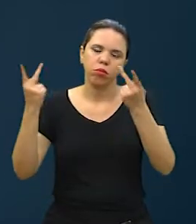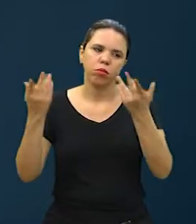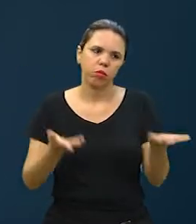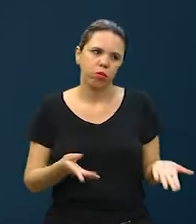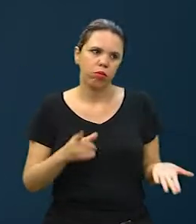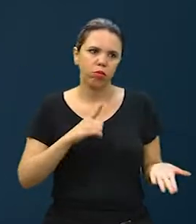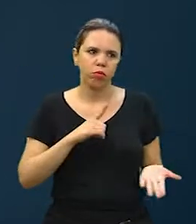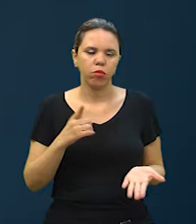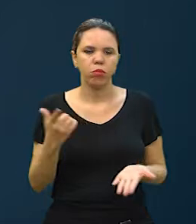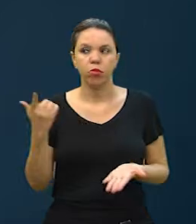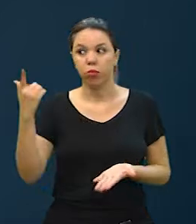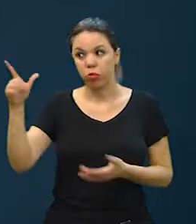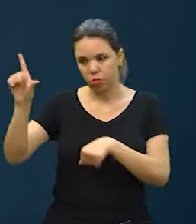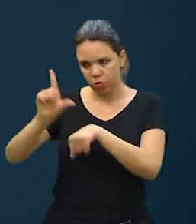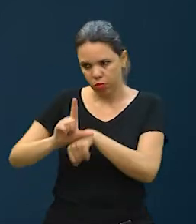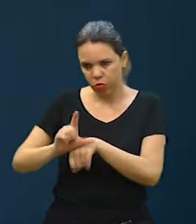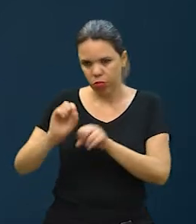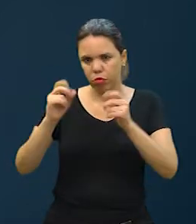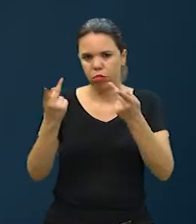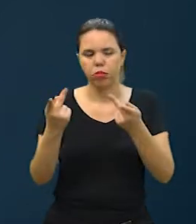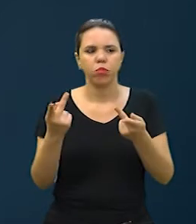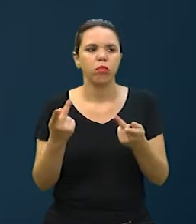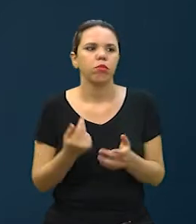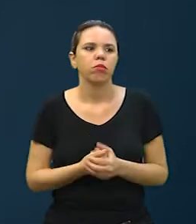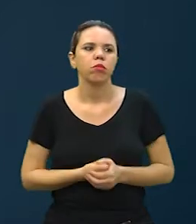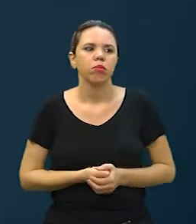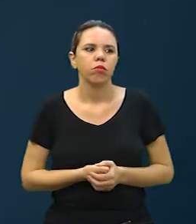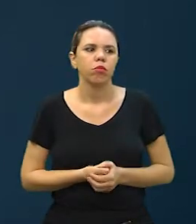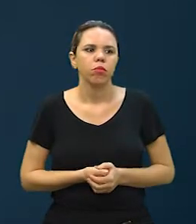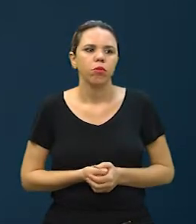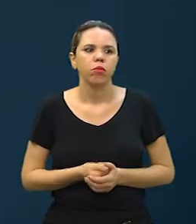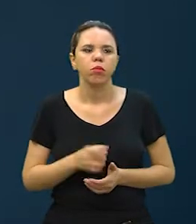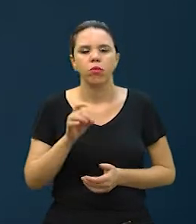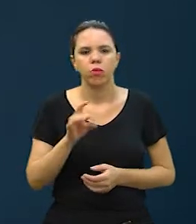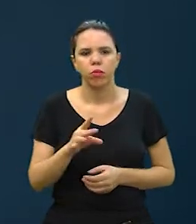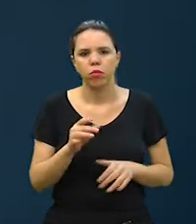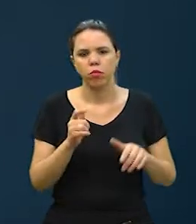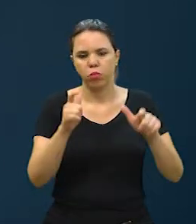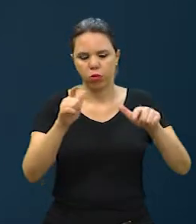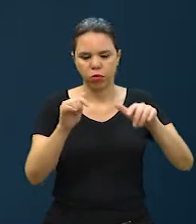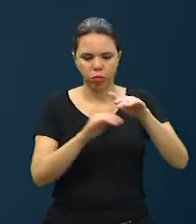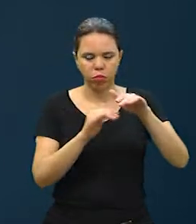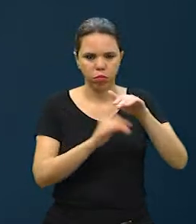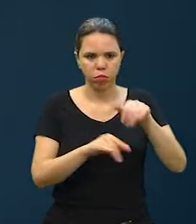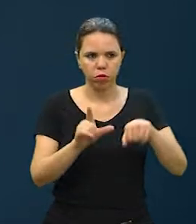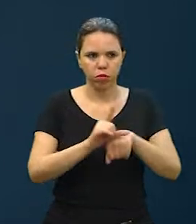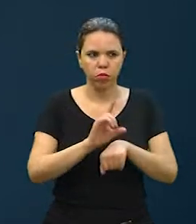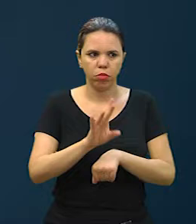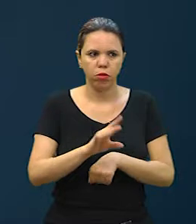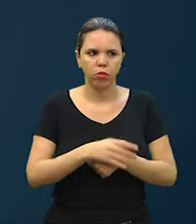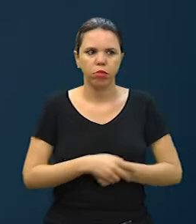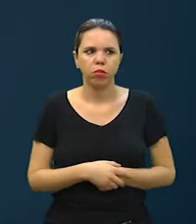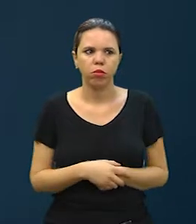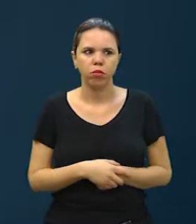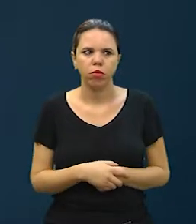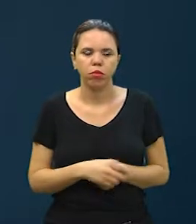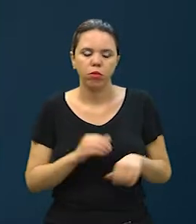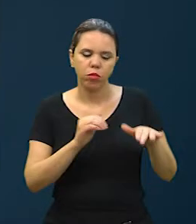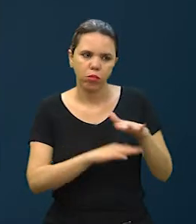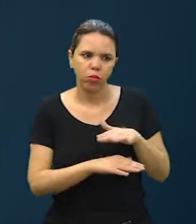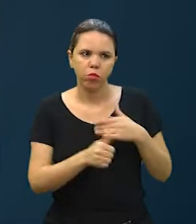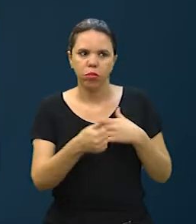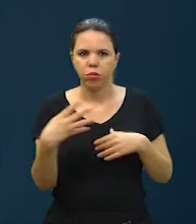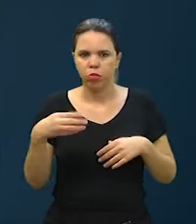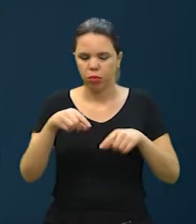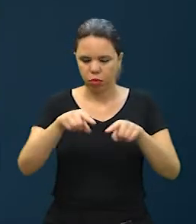gente tinha uma outra loja no shopping que era apenas depósito da loja. Então, nesse depósito de